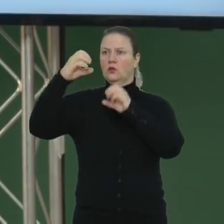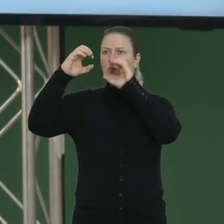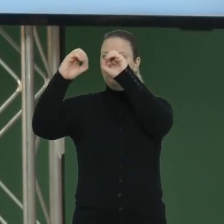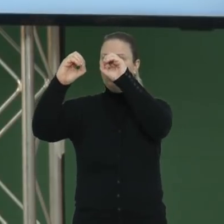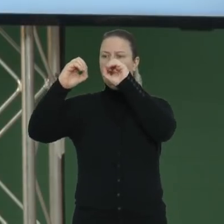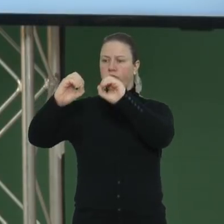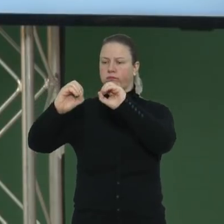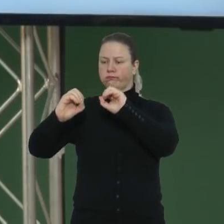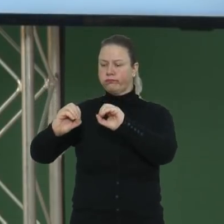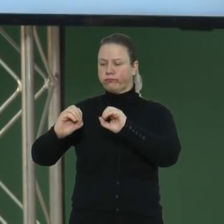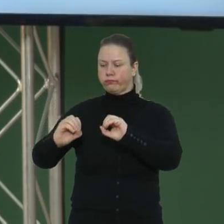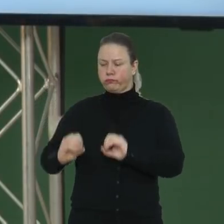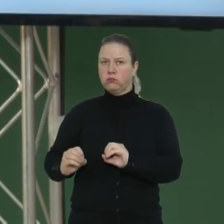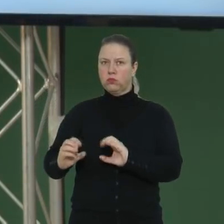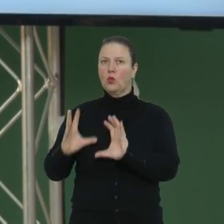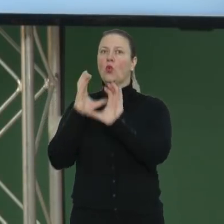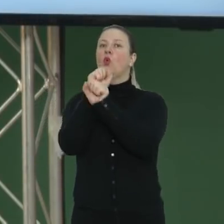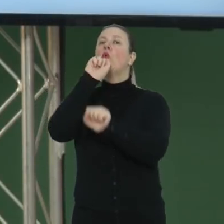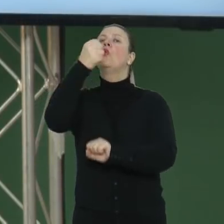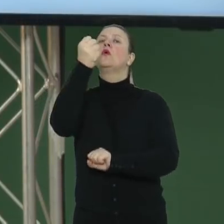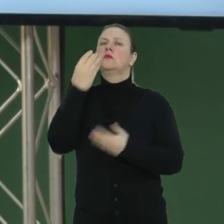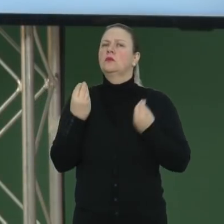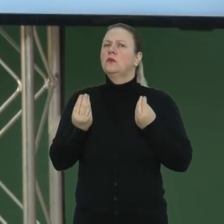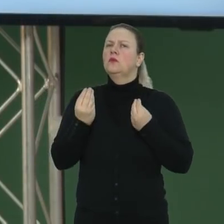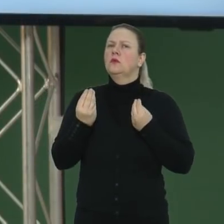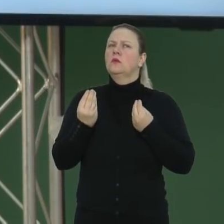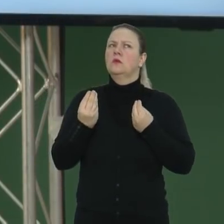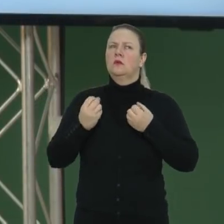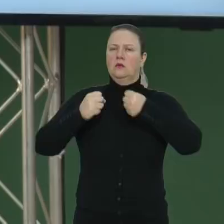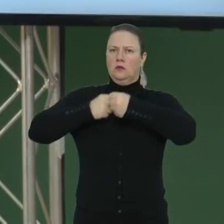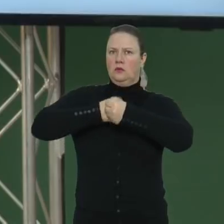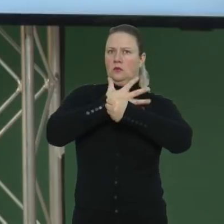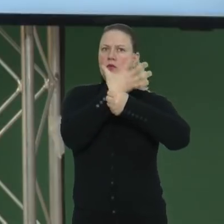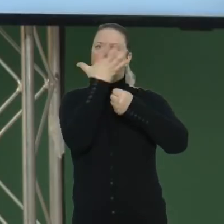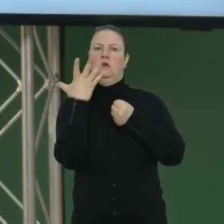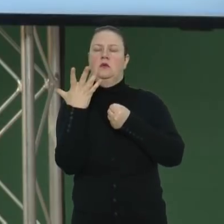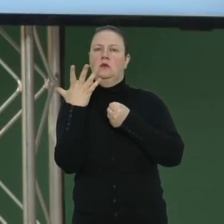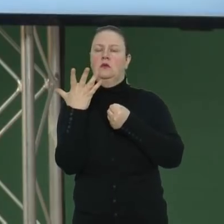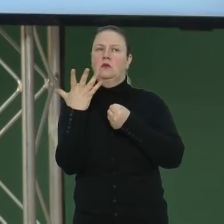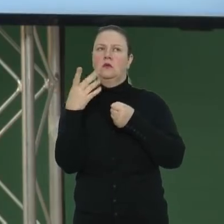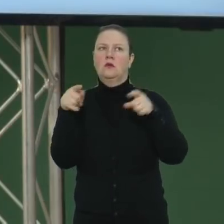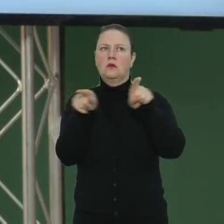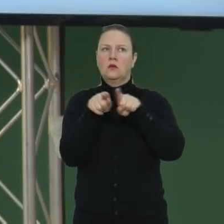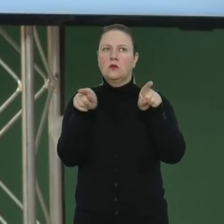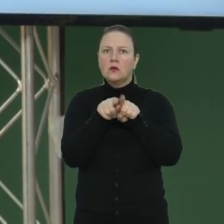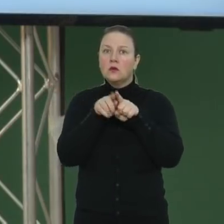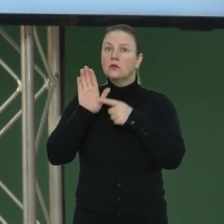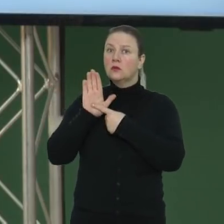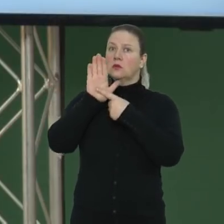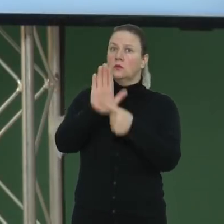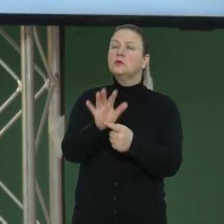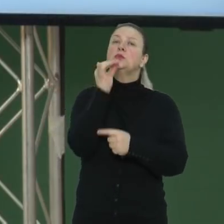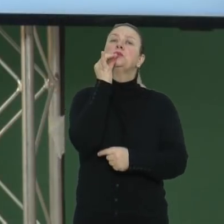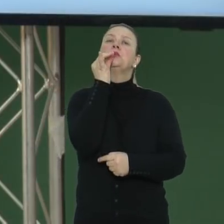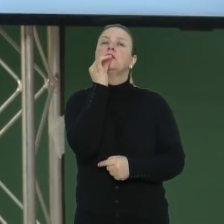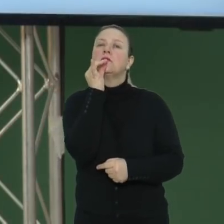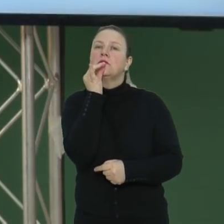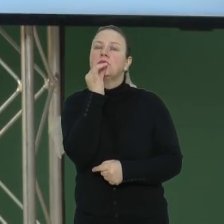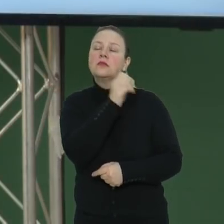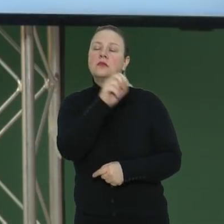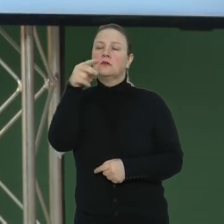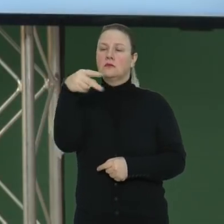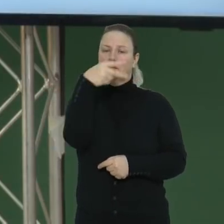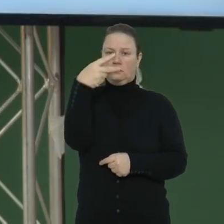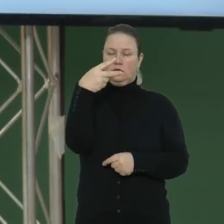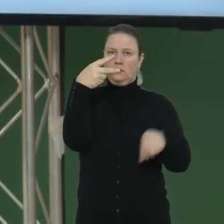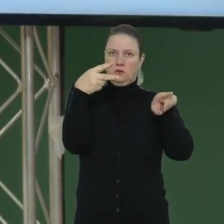8 bactérias. E como que eu coloco isso em potência? Da mesma forma que eu coloquei para vocês no exemplo. 2